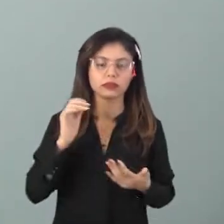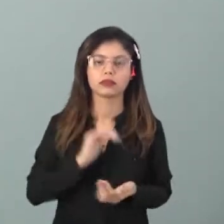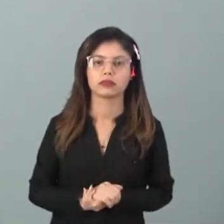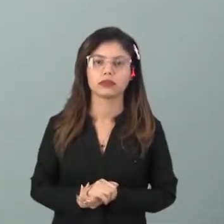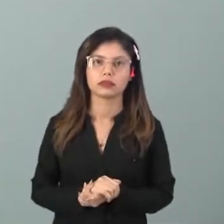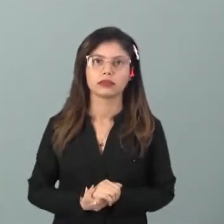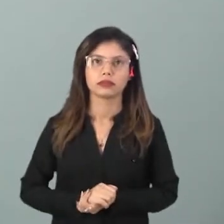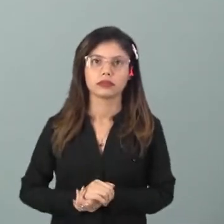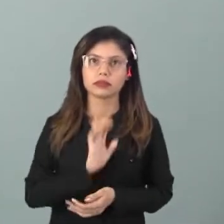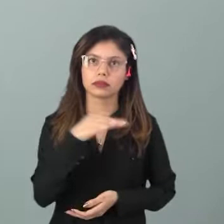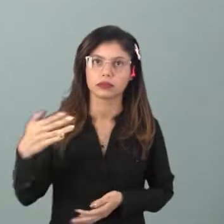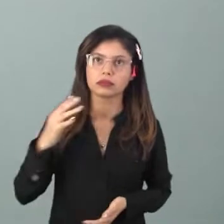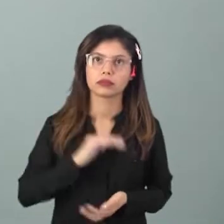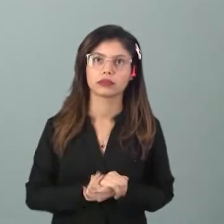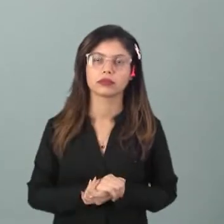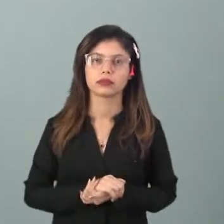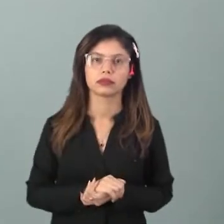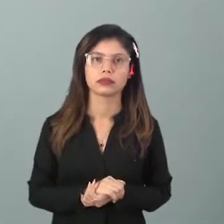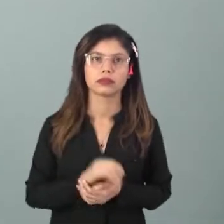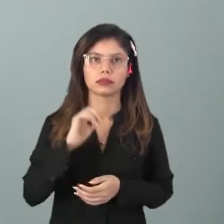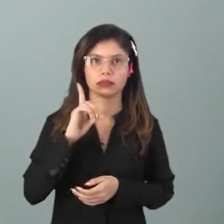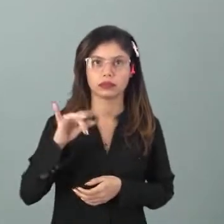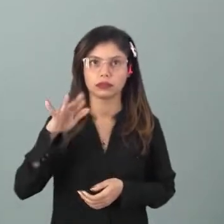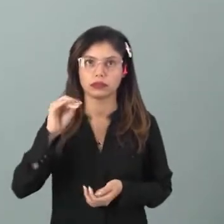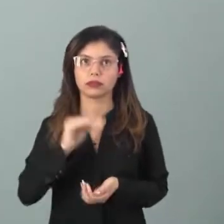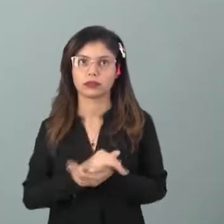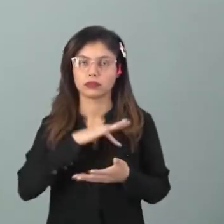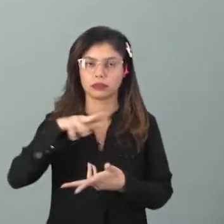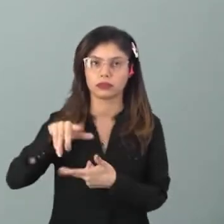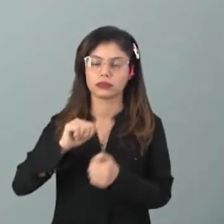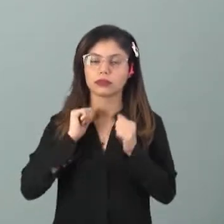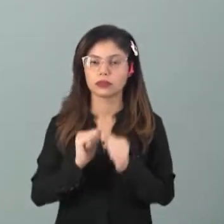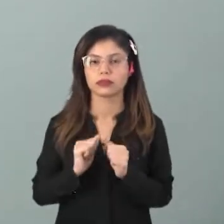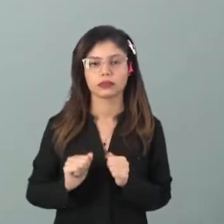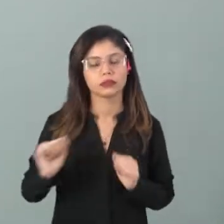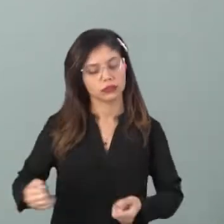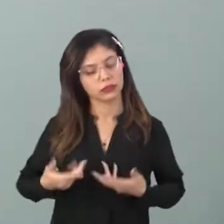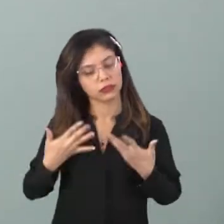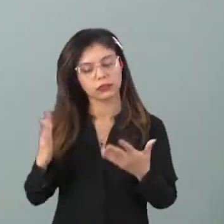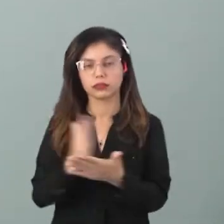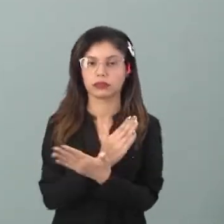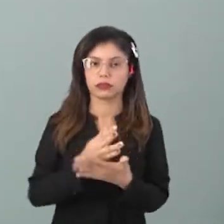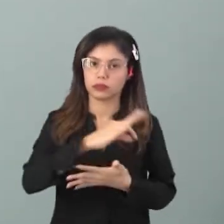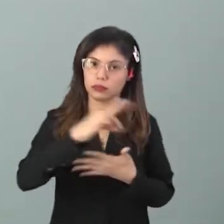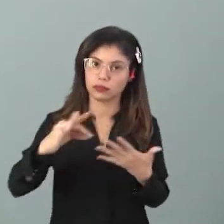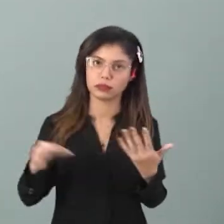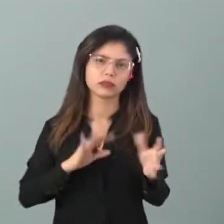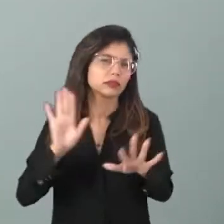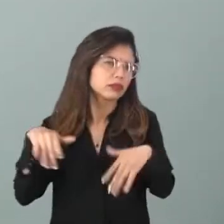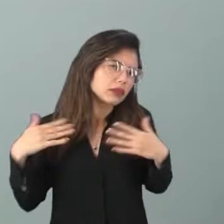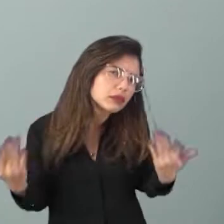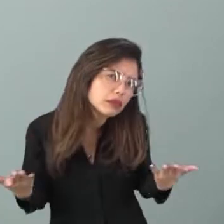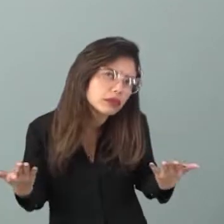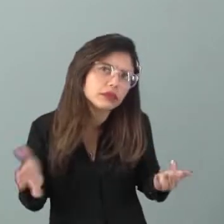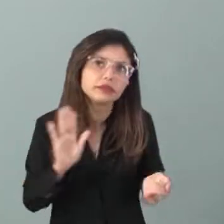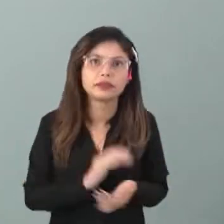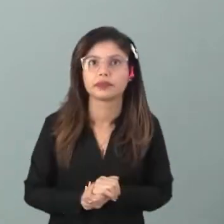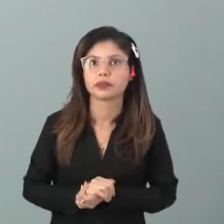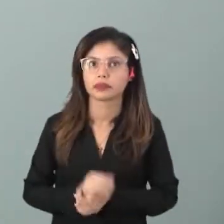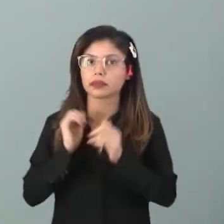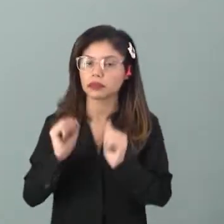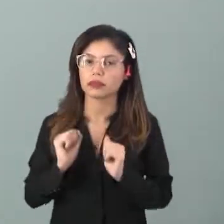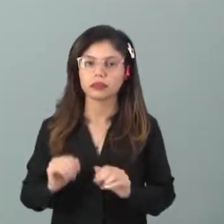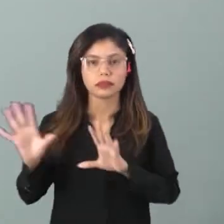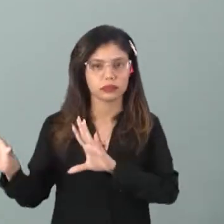atividades. E aí, quando a gente fala dessa dinâmica da Terra, a gente vai ver que ela pode se manifestar de algumas maneiras. Que maneiras seriam essas? Pode